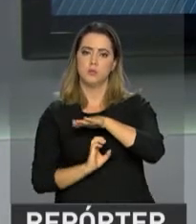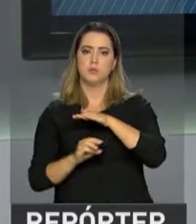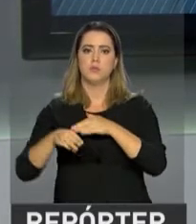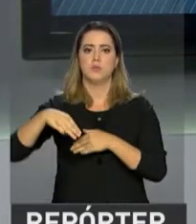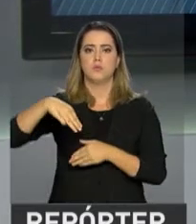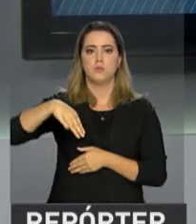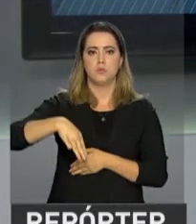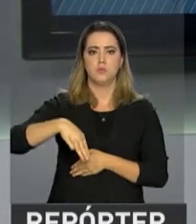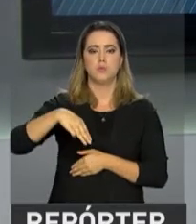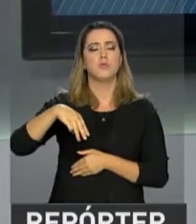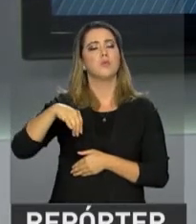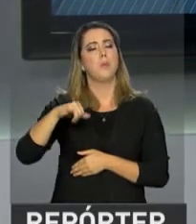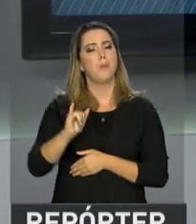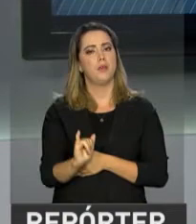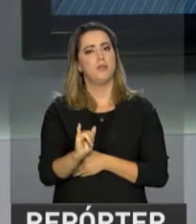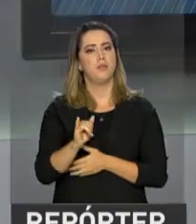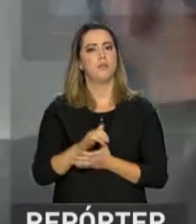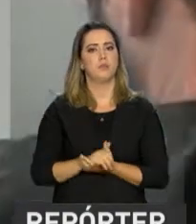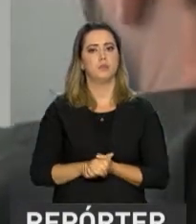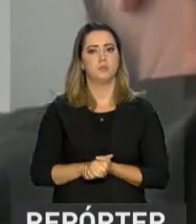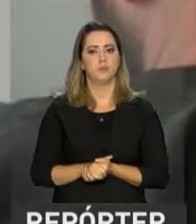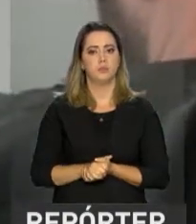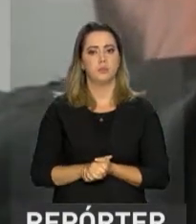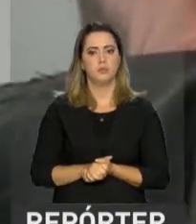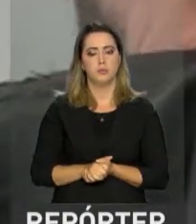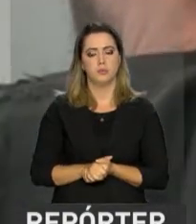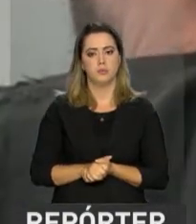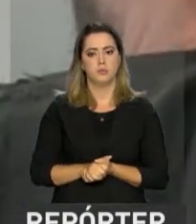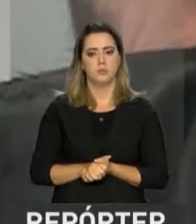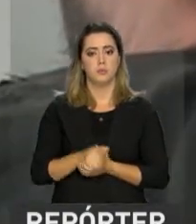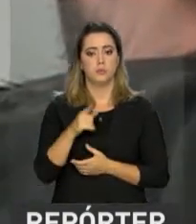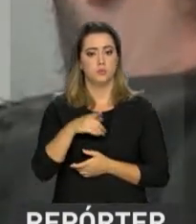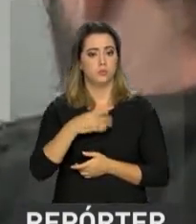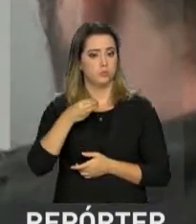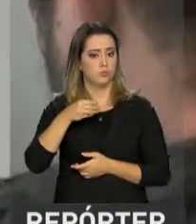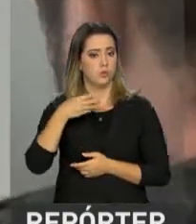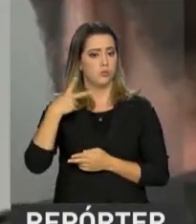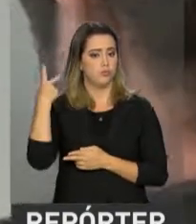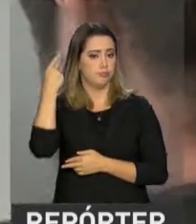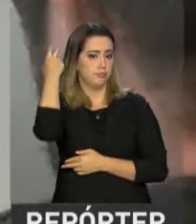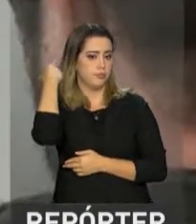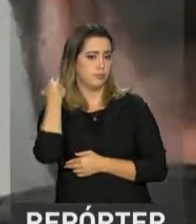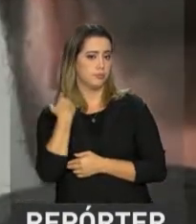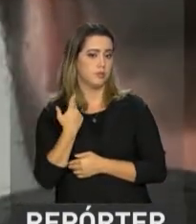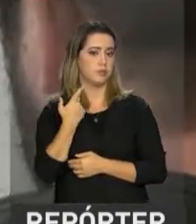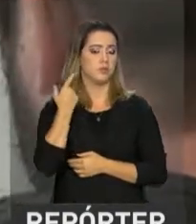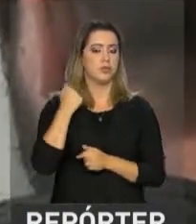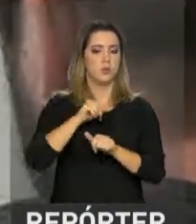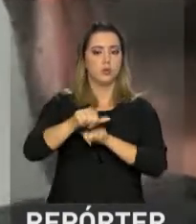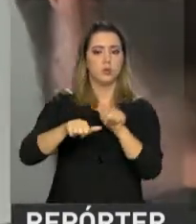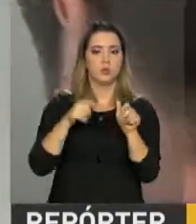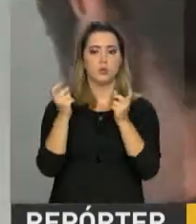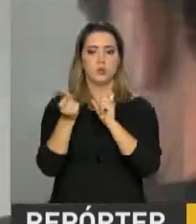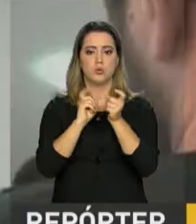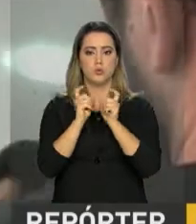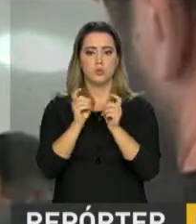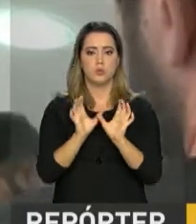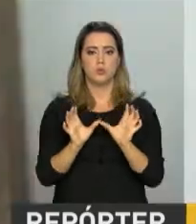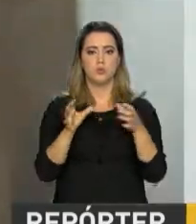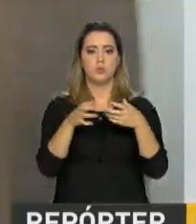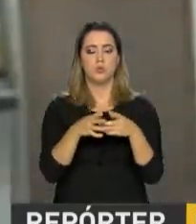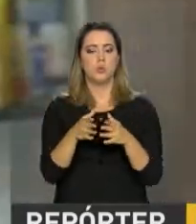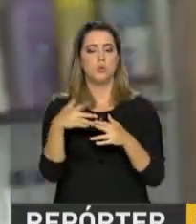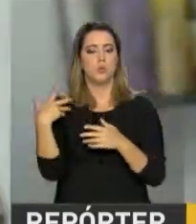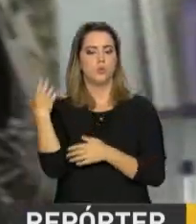microempreendedor individual o cabeleireiro diego trocou a área administrativa pelo setor